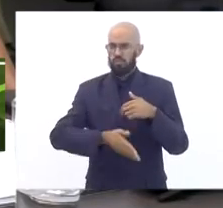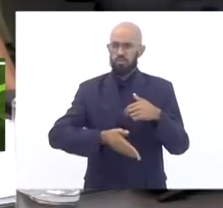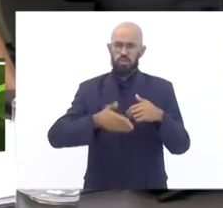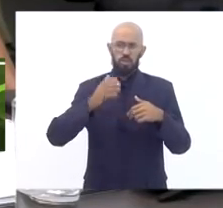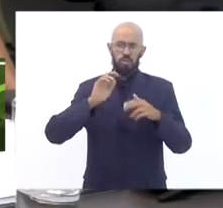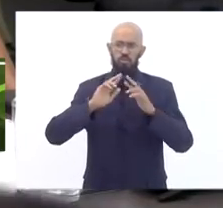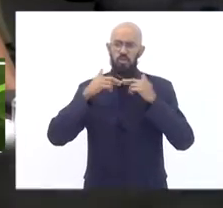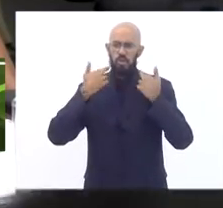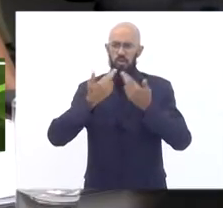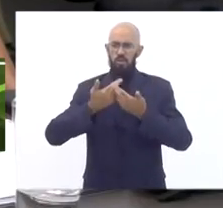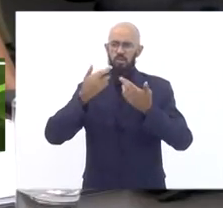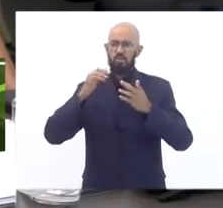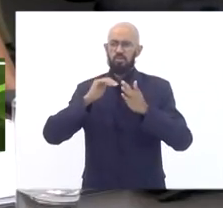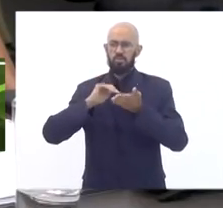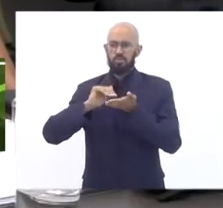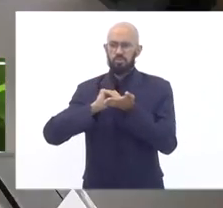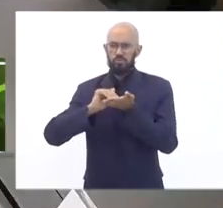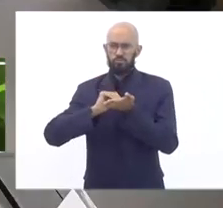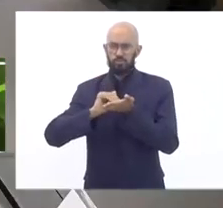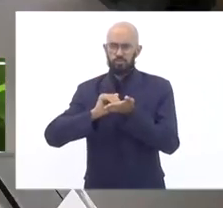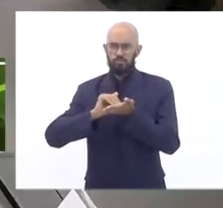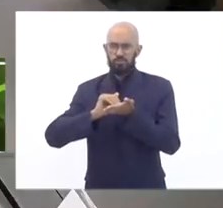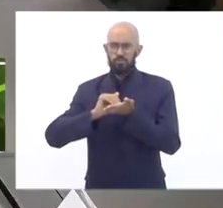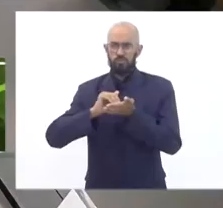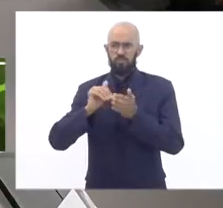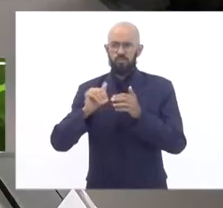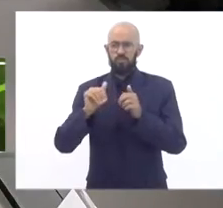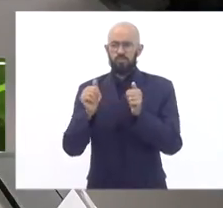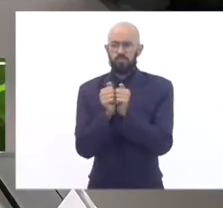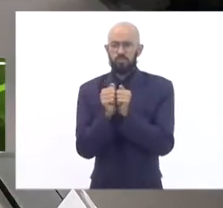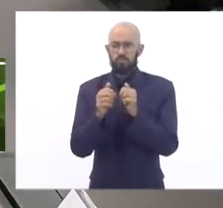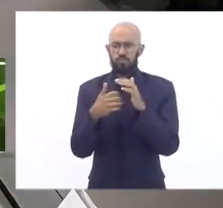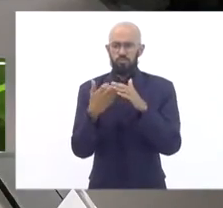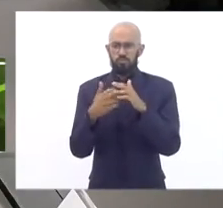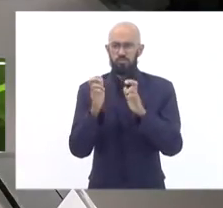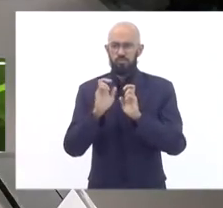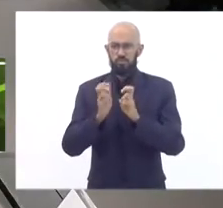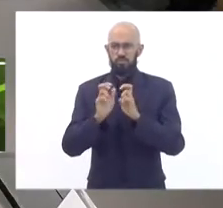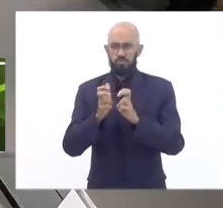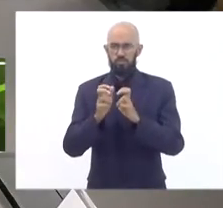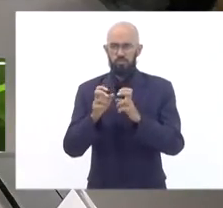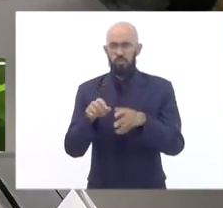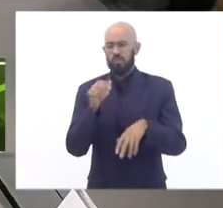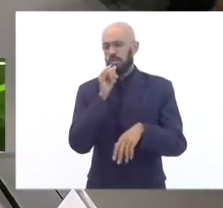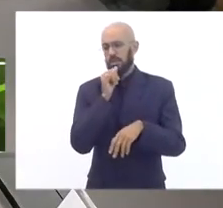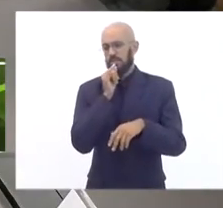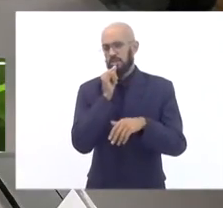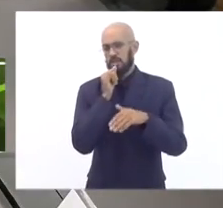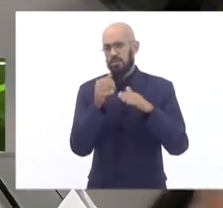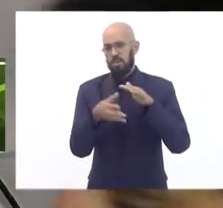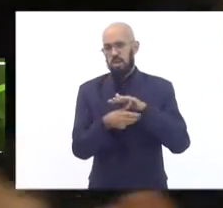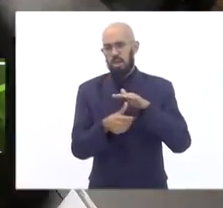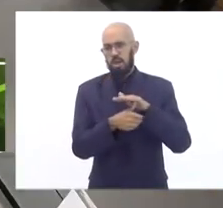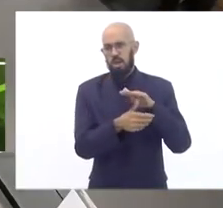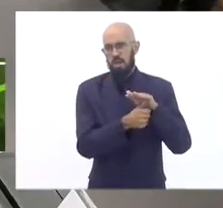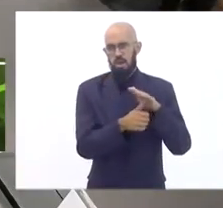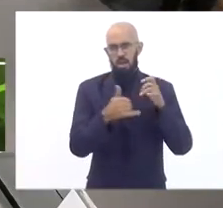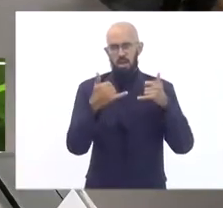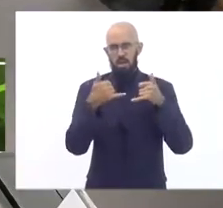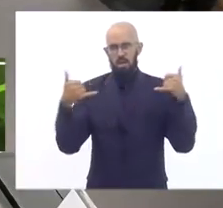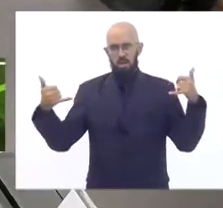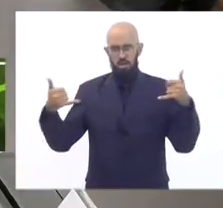assuntos. Tem a questão do furto de cabos, que volta e meia criamos, o governador criou em setembro a força-tarefa,